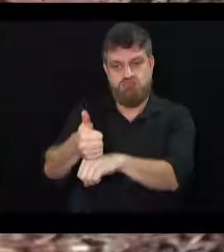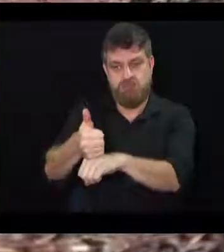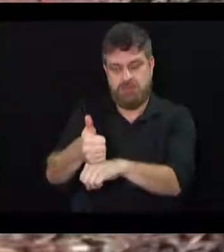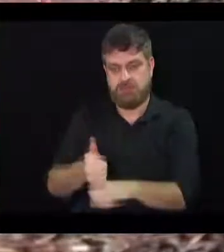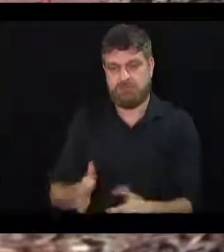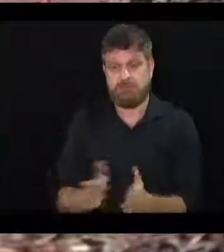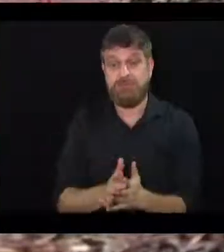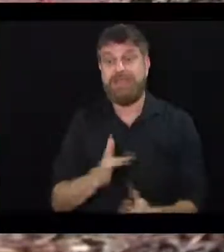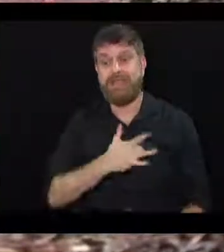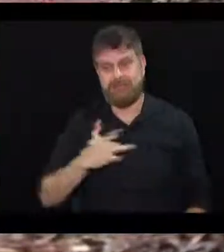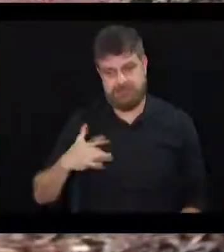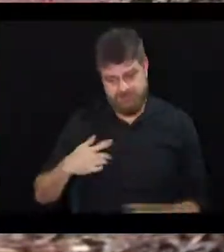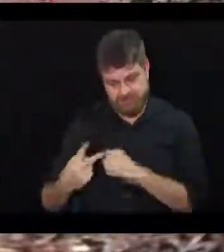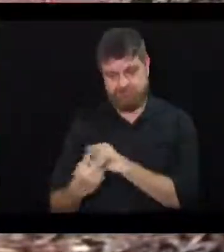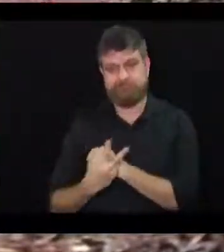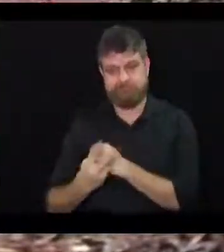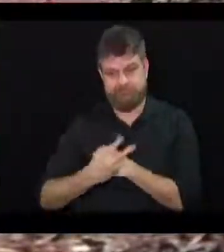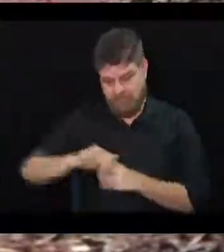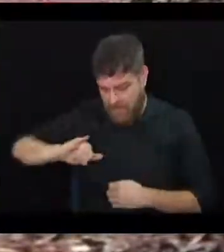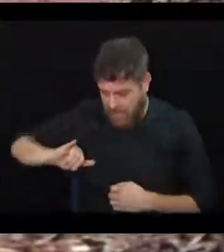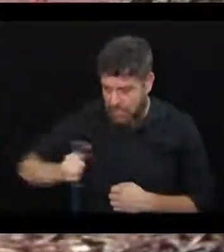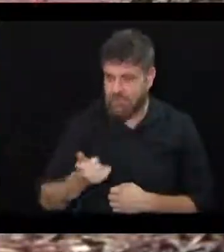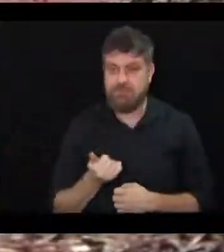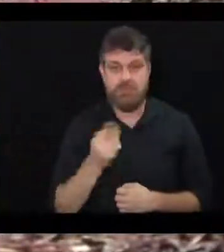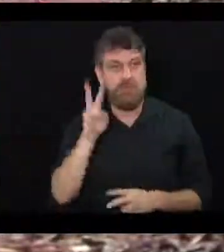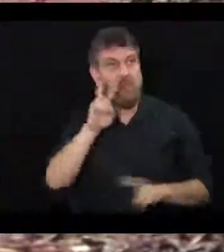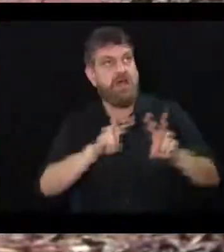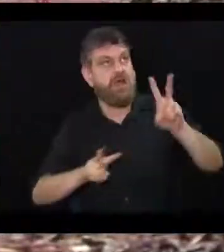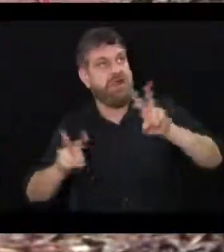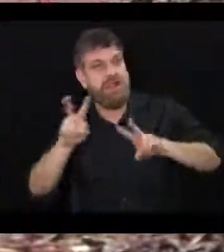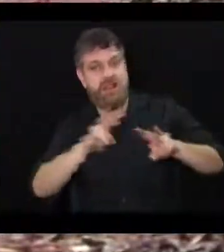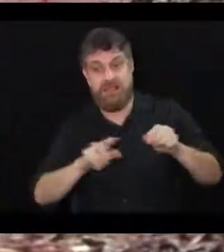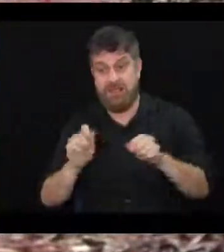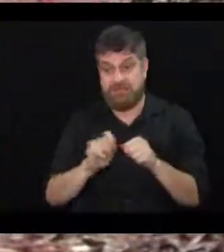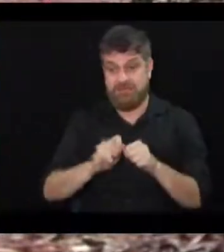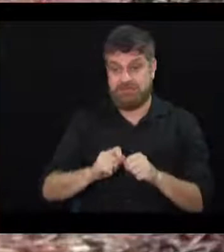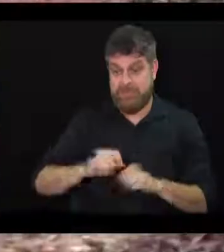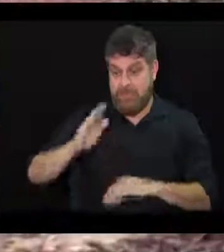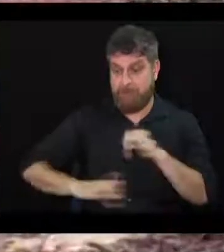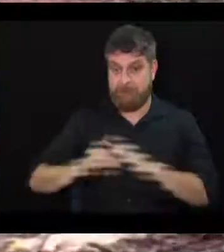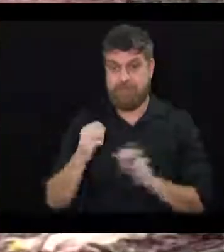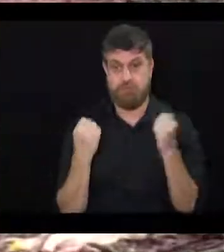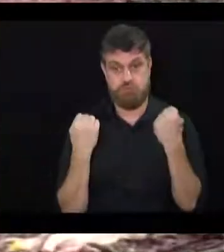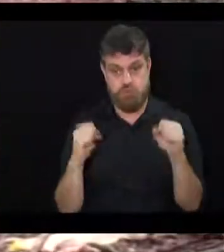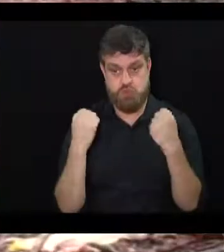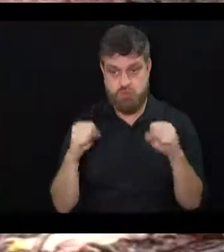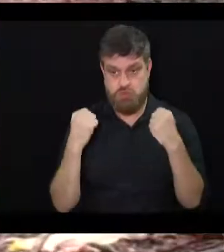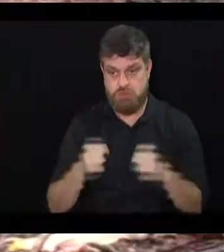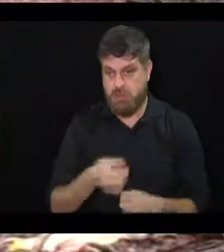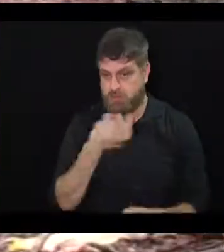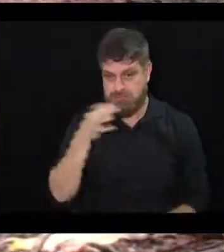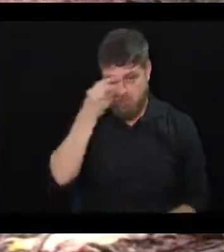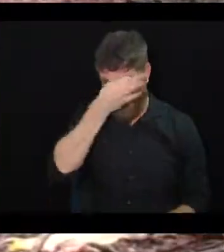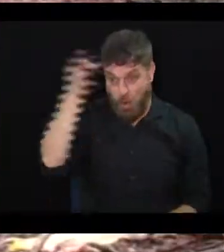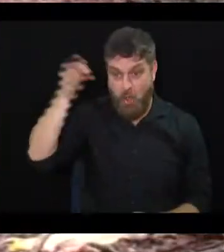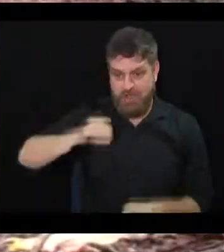é cuidar da saúde, aproveitar a paisagem e realizar uma atividade física. Boa corrida!